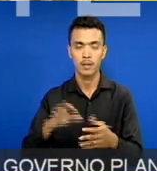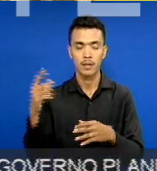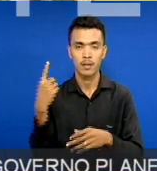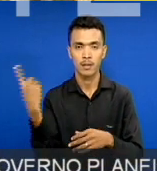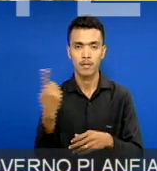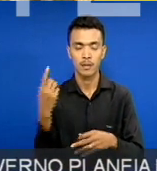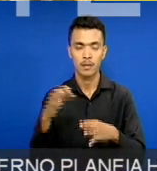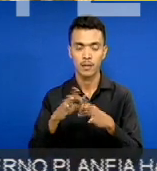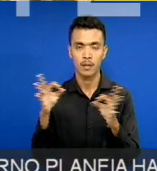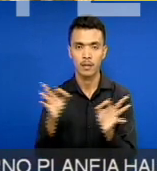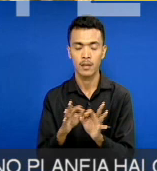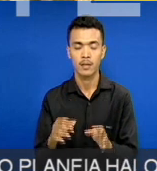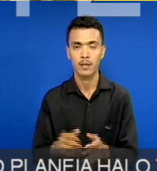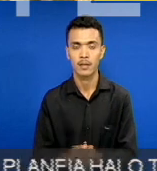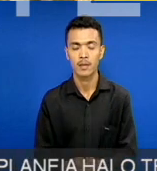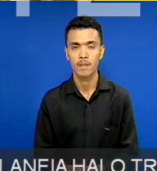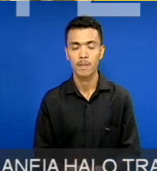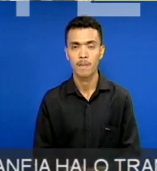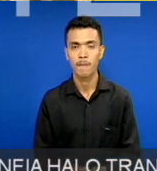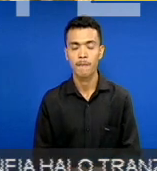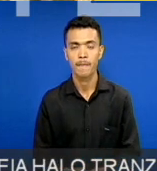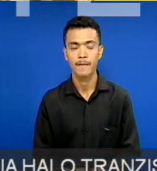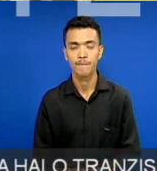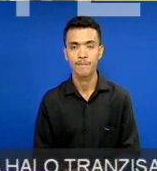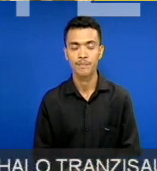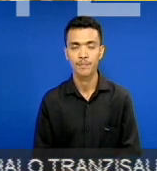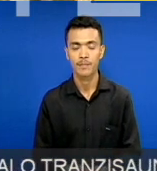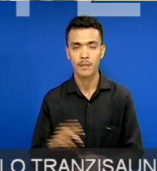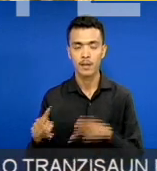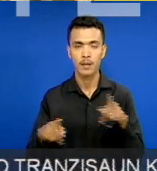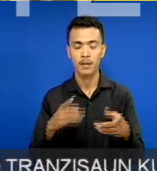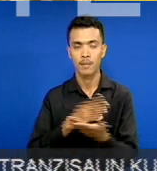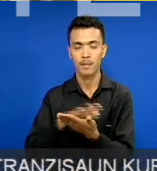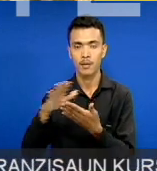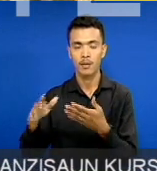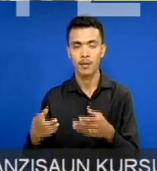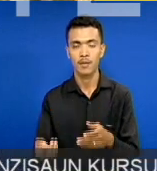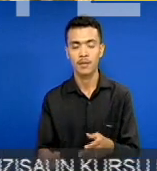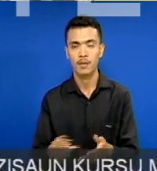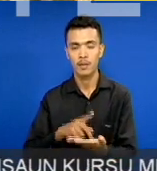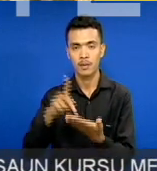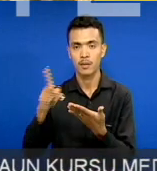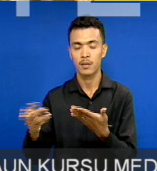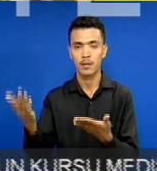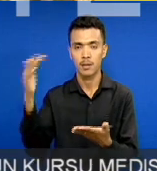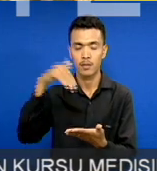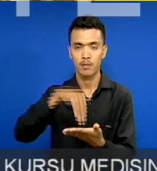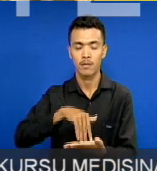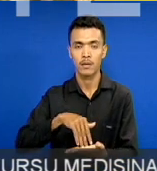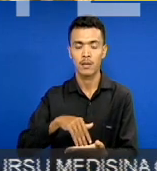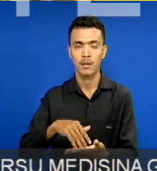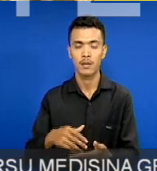se torna vá mas token be rola né labele então como cliente rolatia então vamos ser reembolso se print out fila